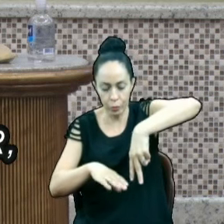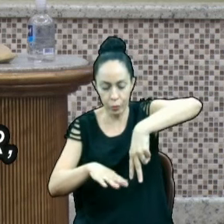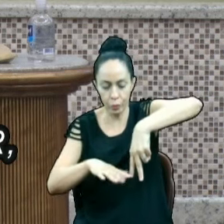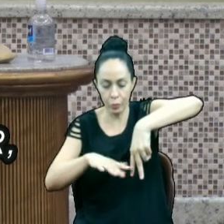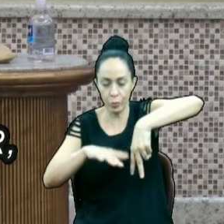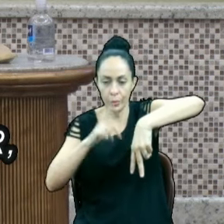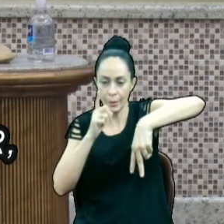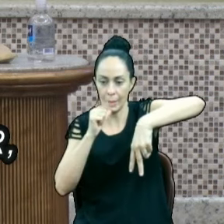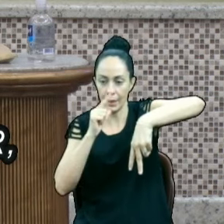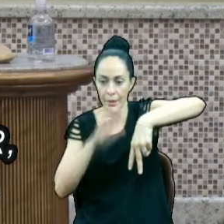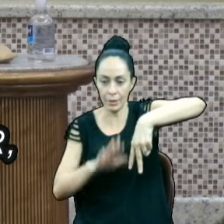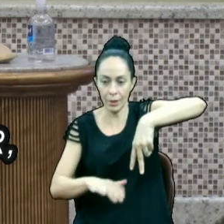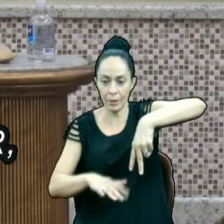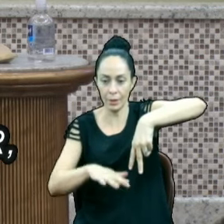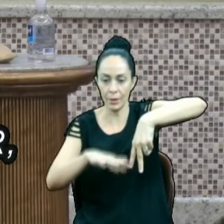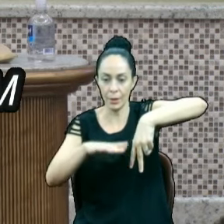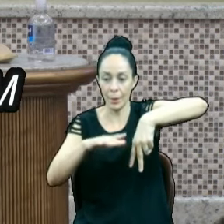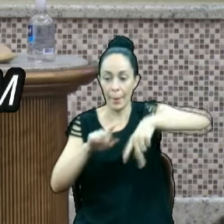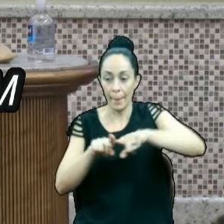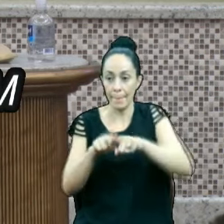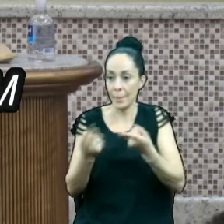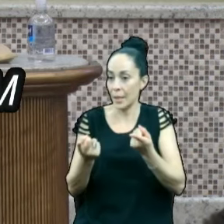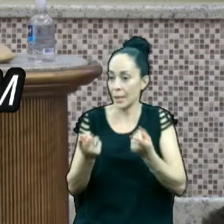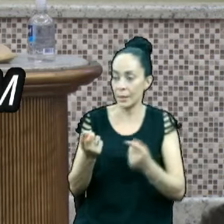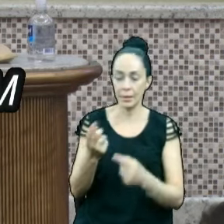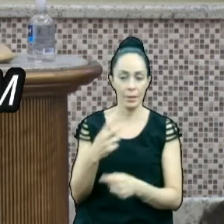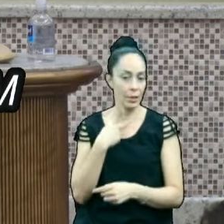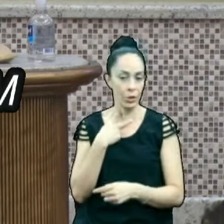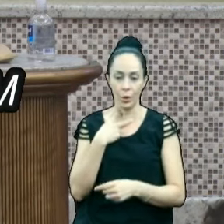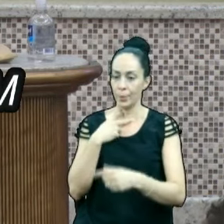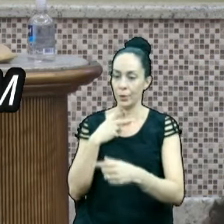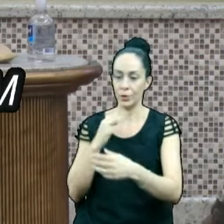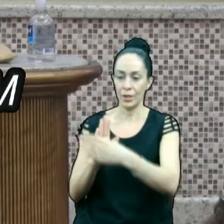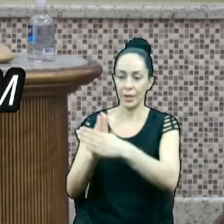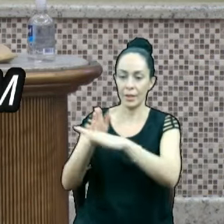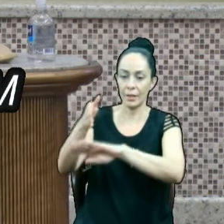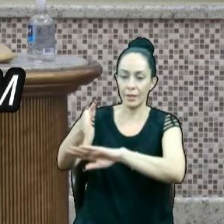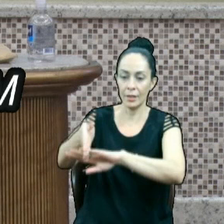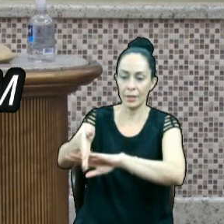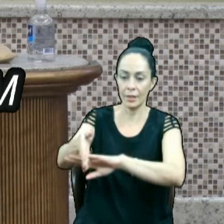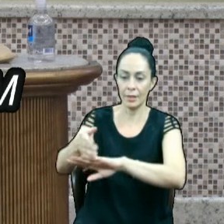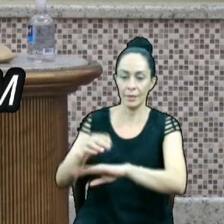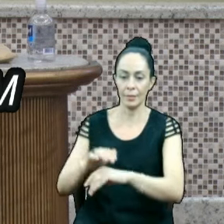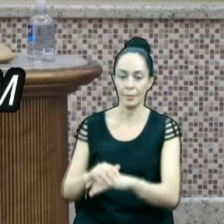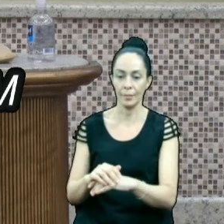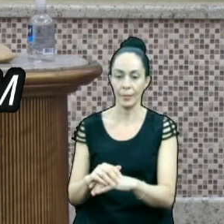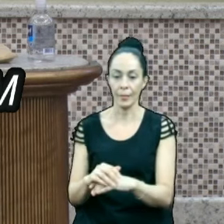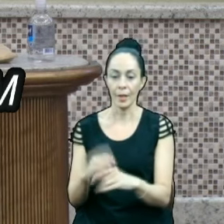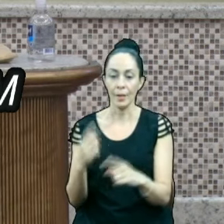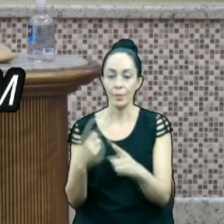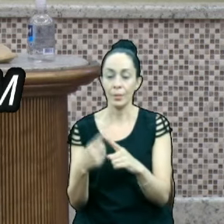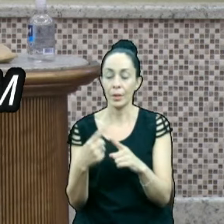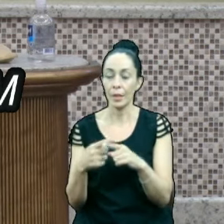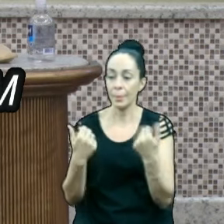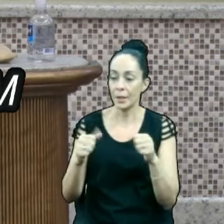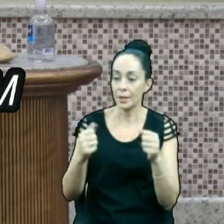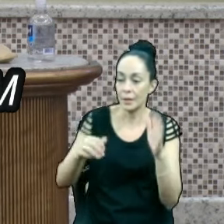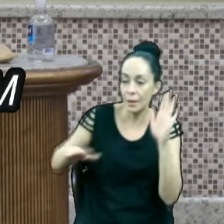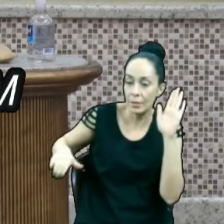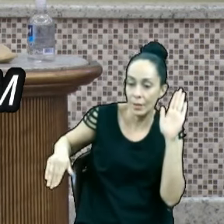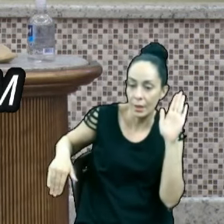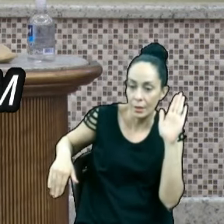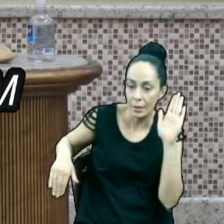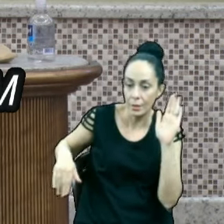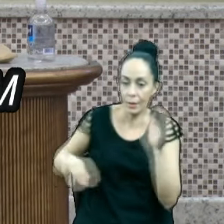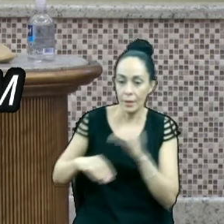atravessar porque as águas eram Profundas águas que se deviam passar a nado Ribeiro pelo